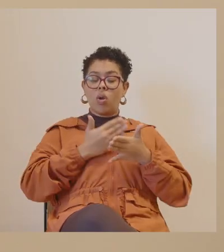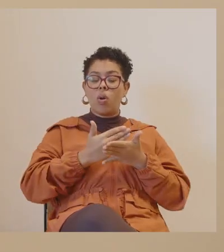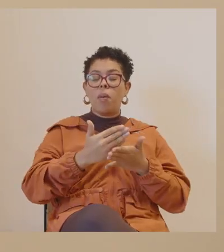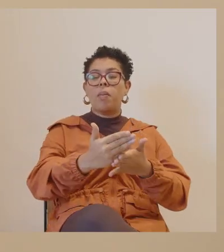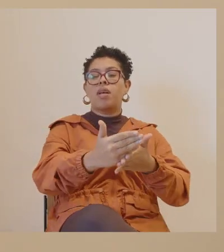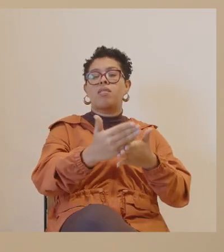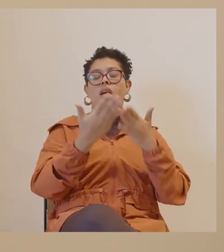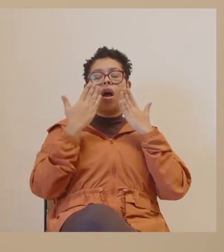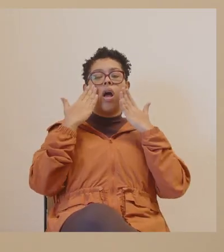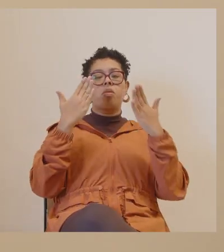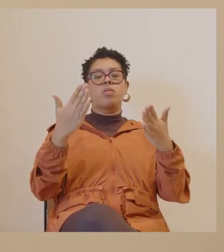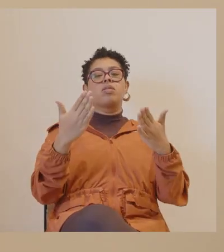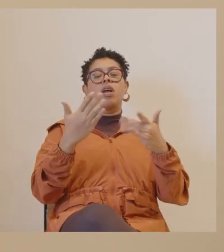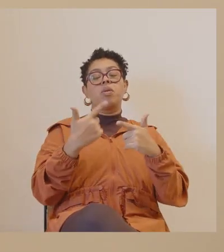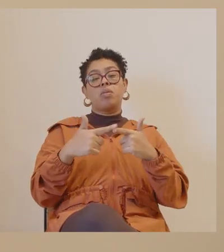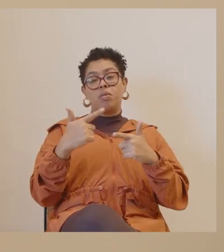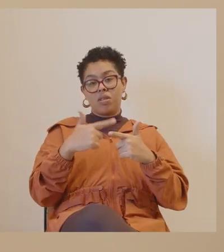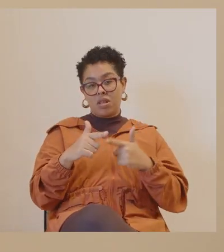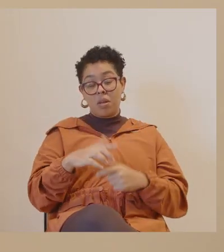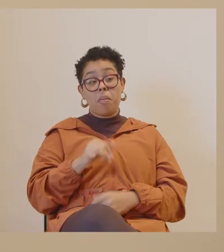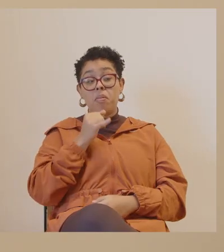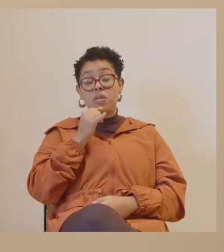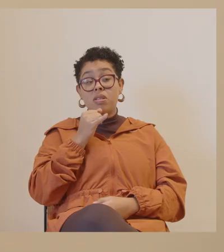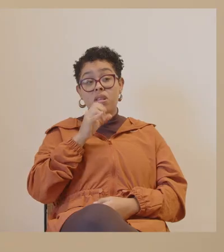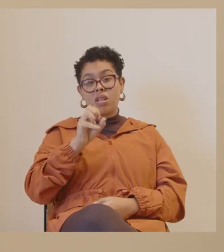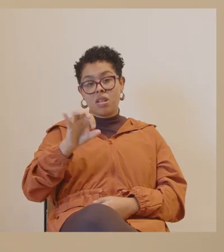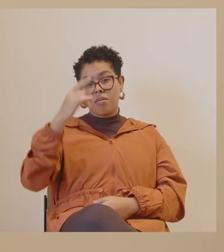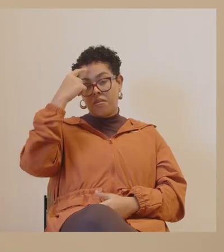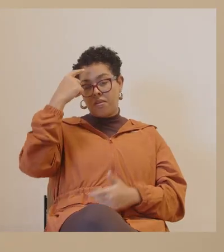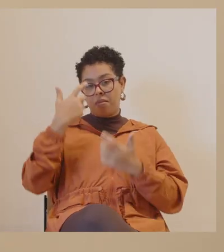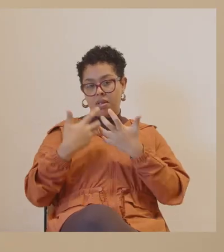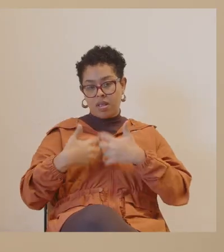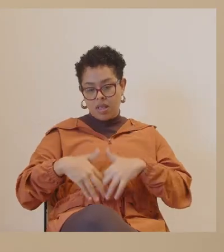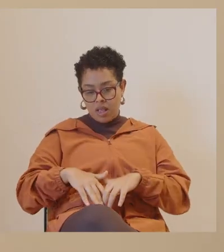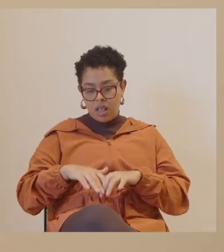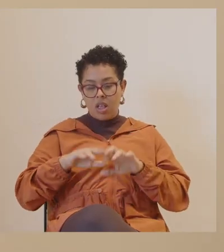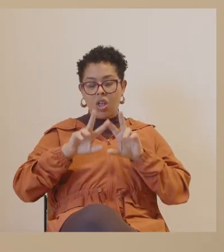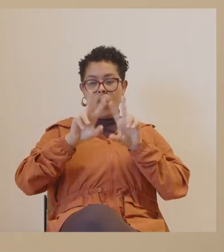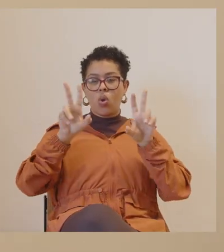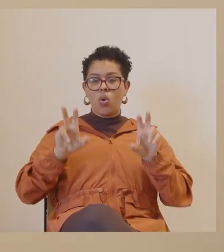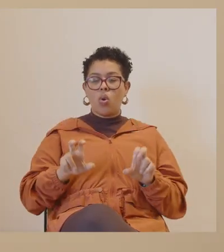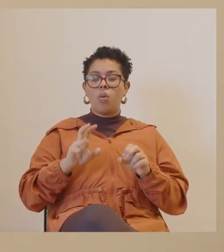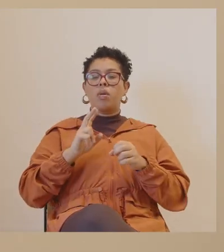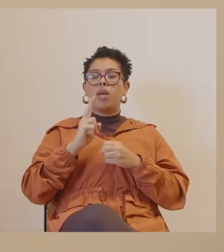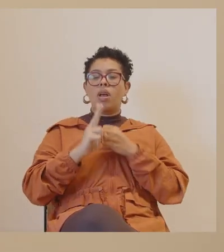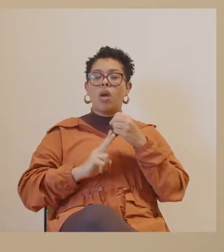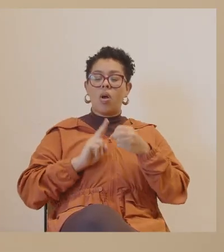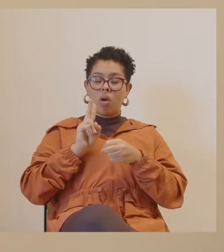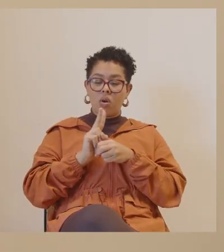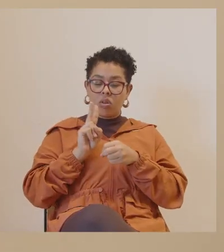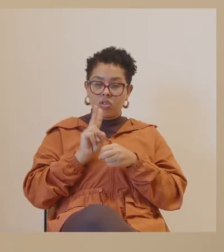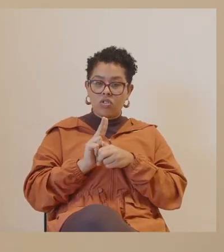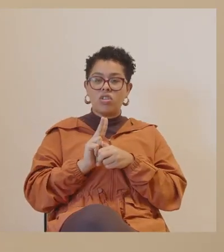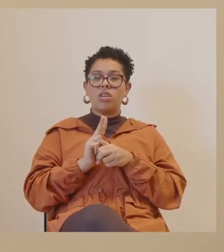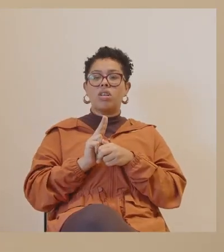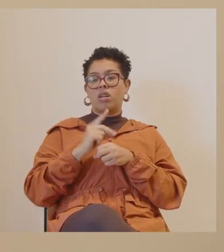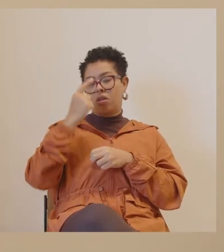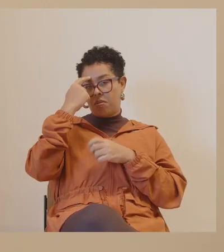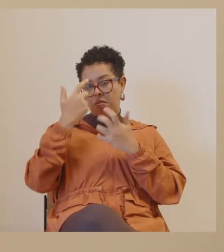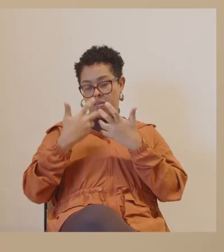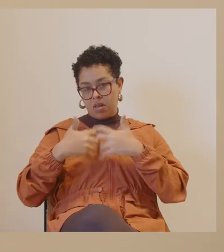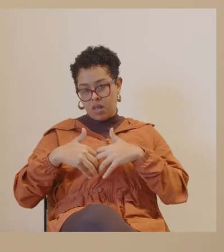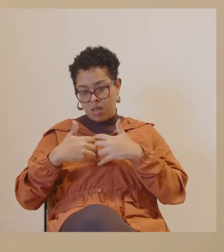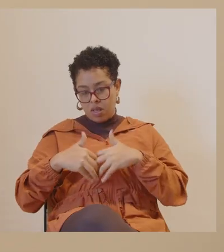problematizadas. E aí, quer dizer, hoje, se a gente pensa justamente nessa noção de ecologia, né, que o André falou, né, dessa